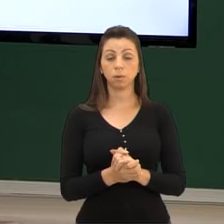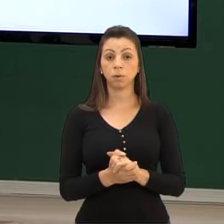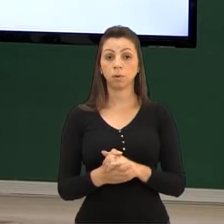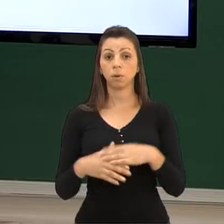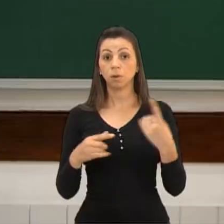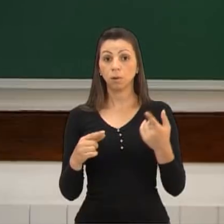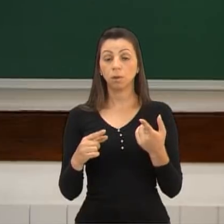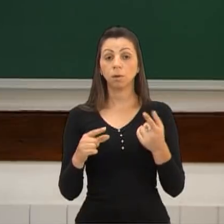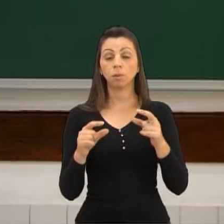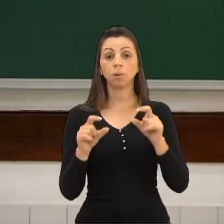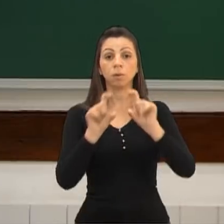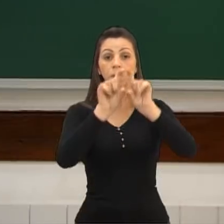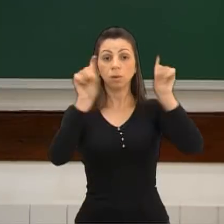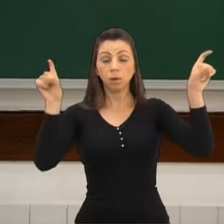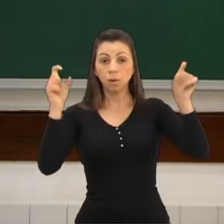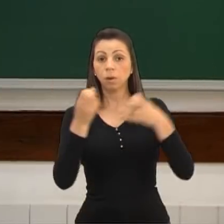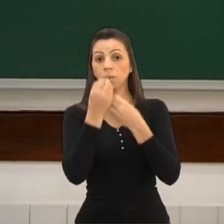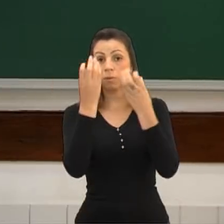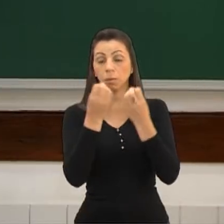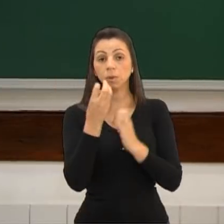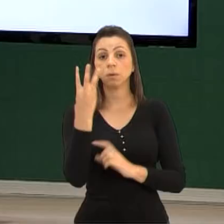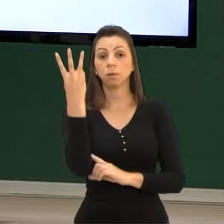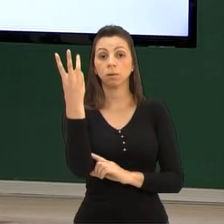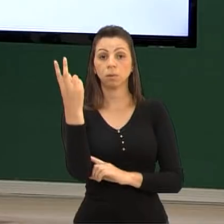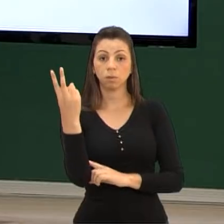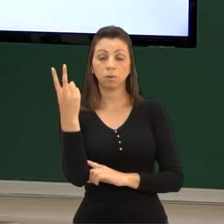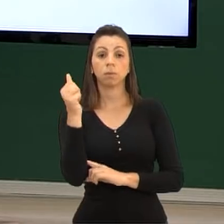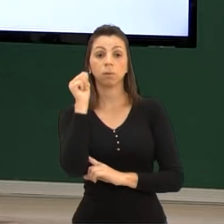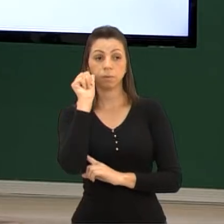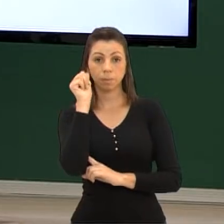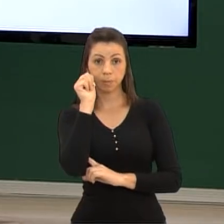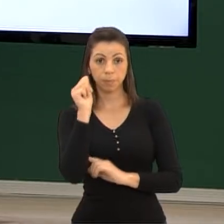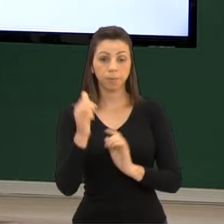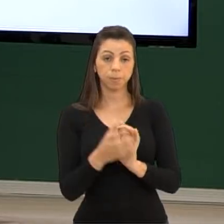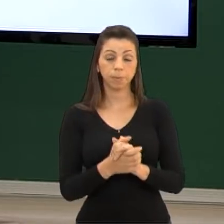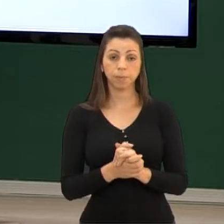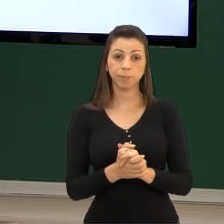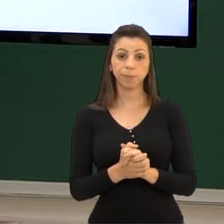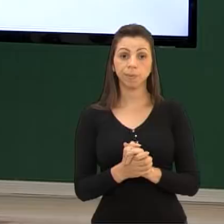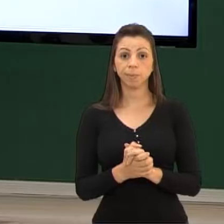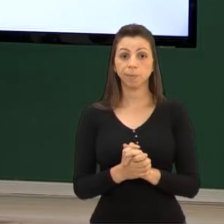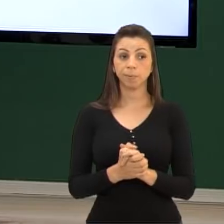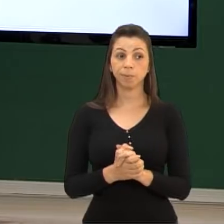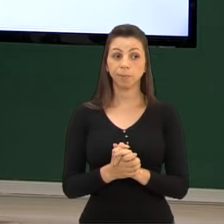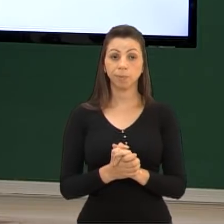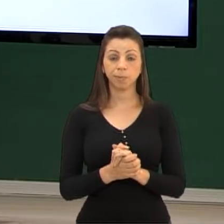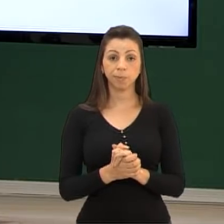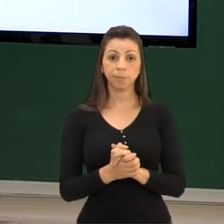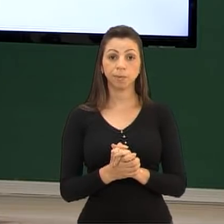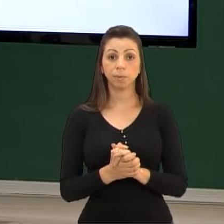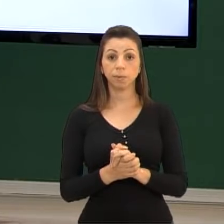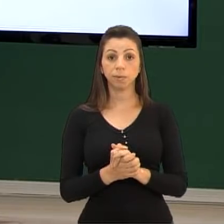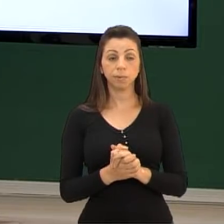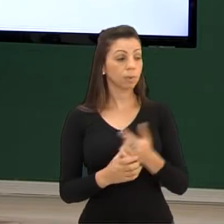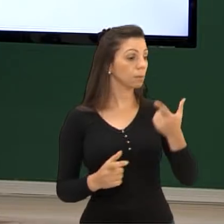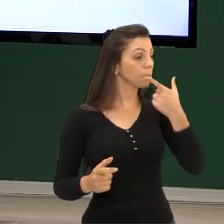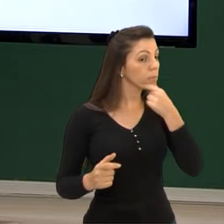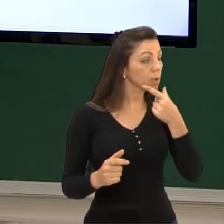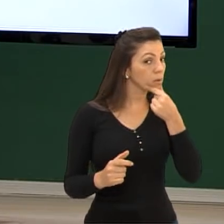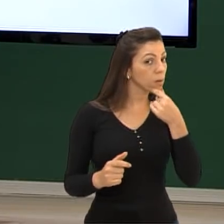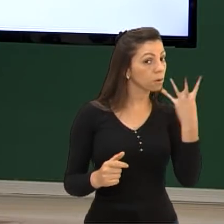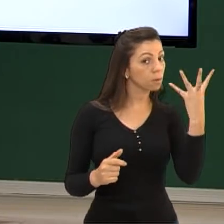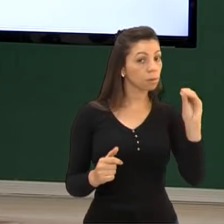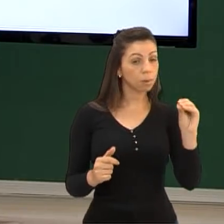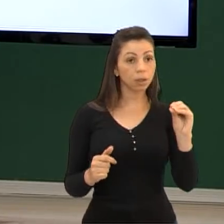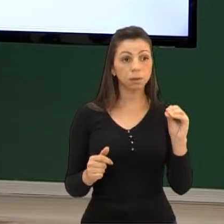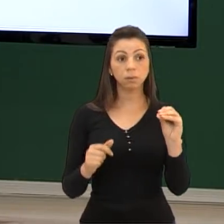32 meninas nessa turma, essa pergunta seria a soma desses dois valores, que